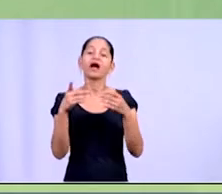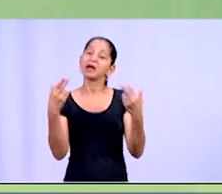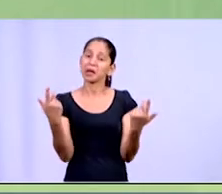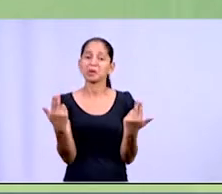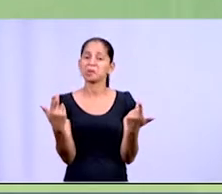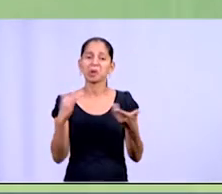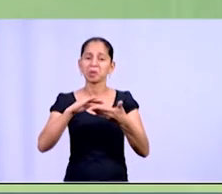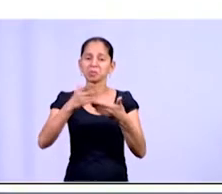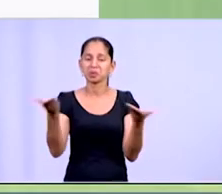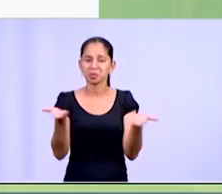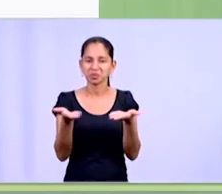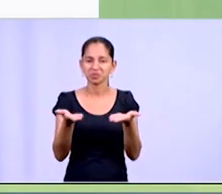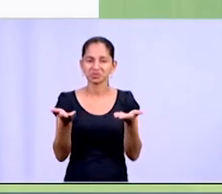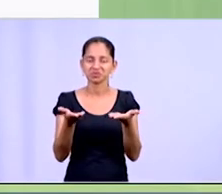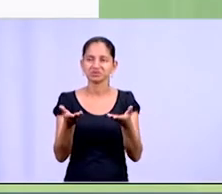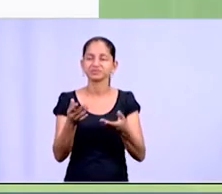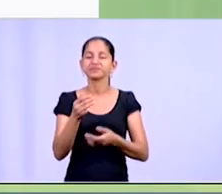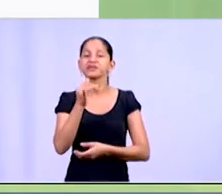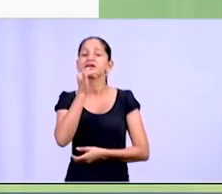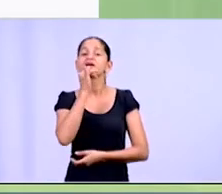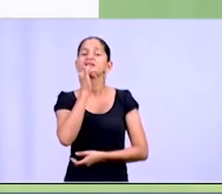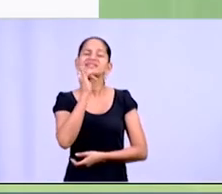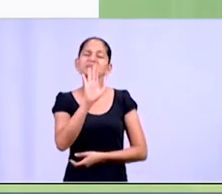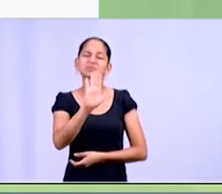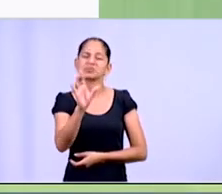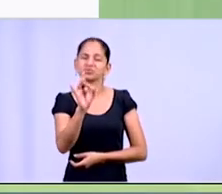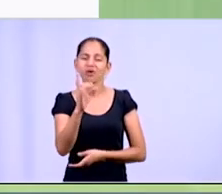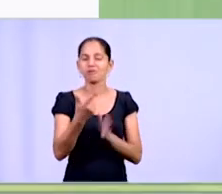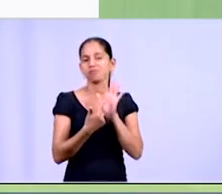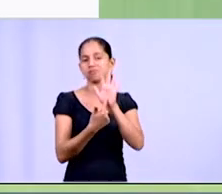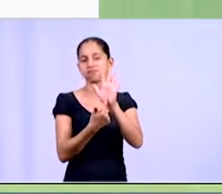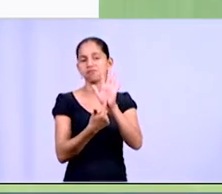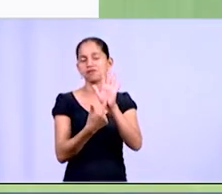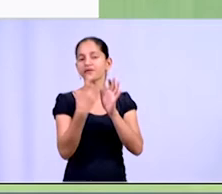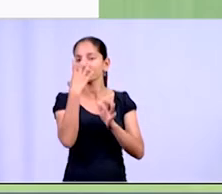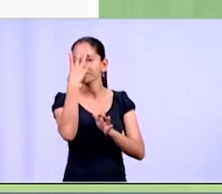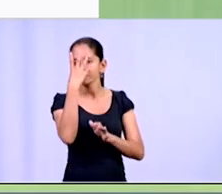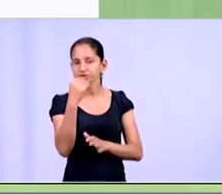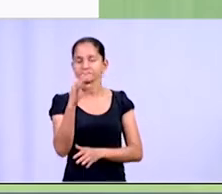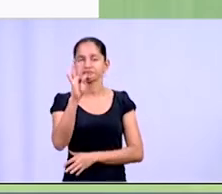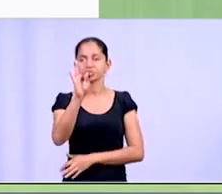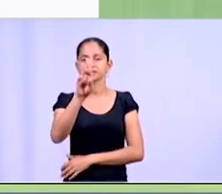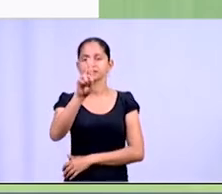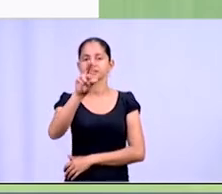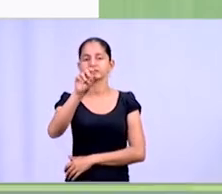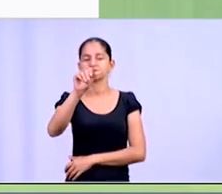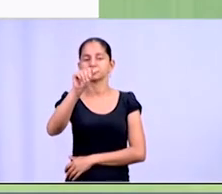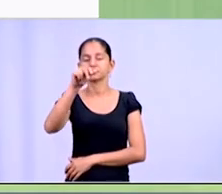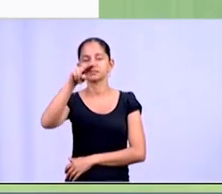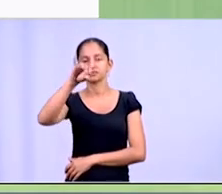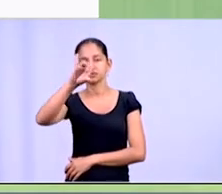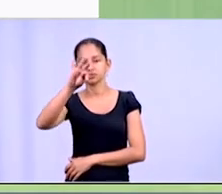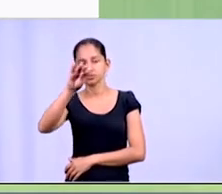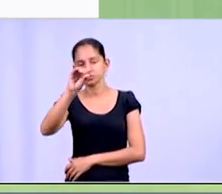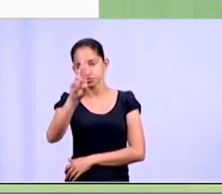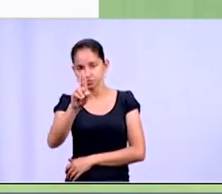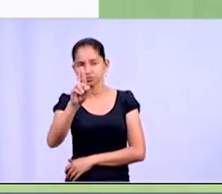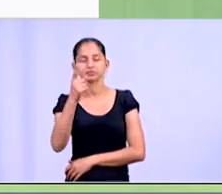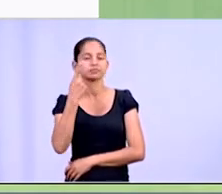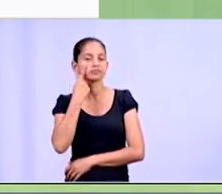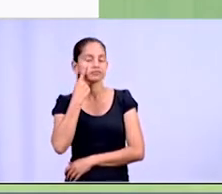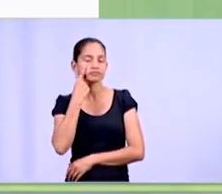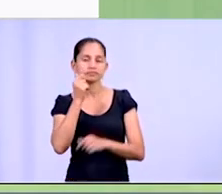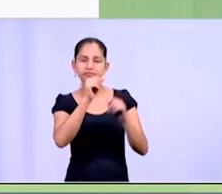mesa. Só para exemplo, né? Olha aqui um transistor, como é que era um transistor?